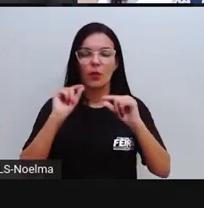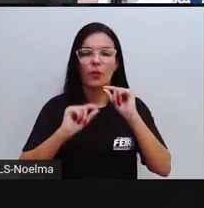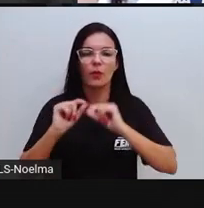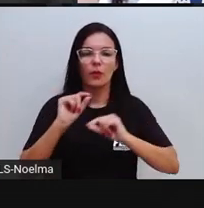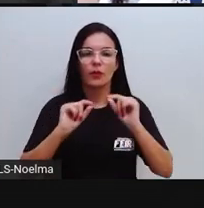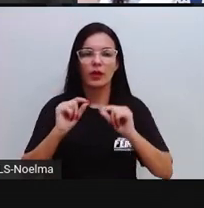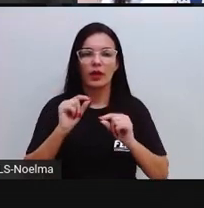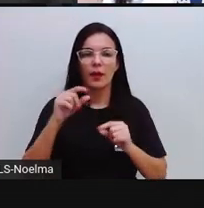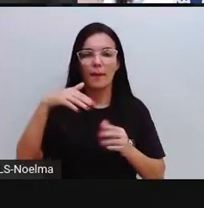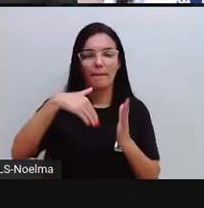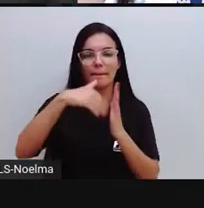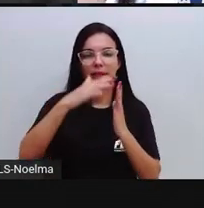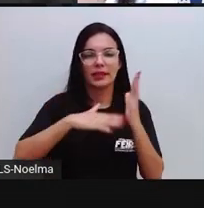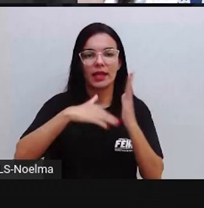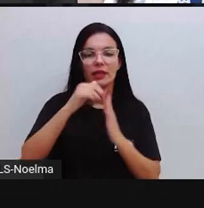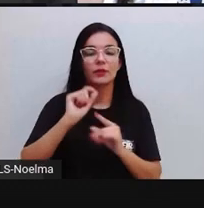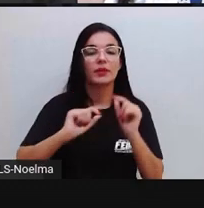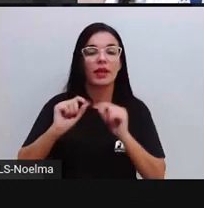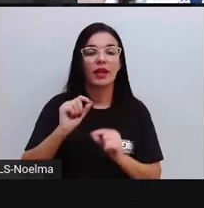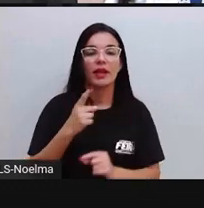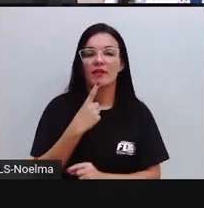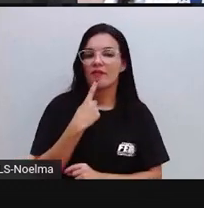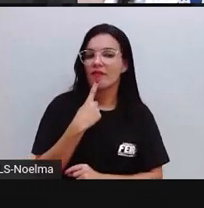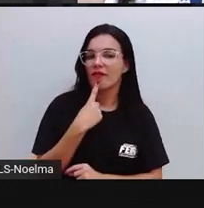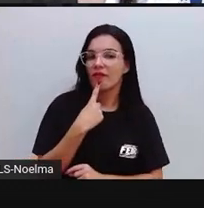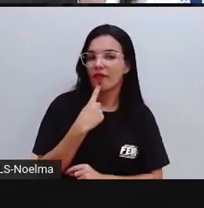eles estão pintadinhos de